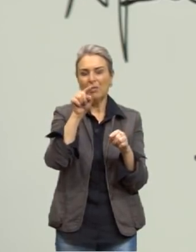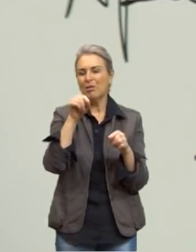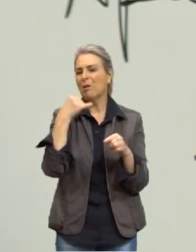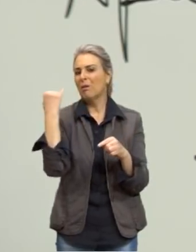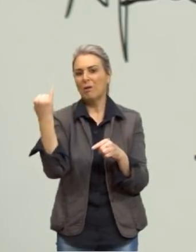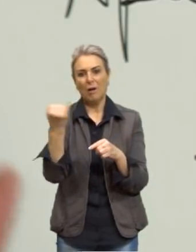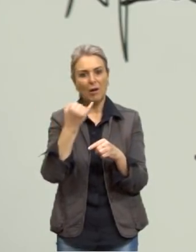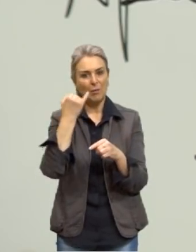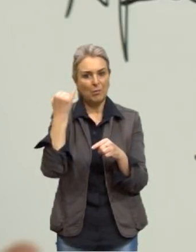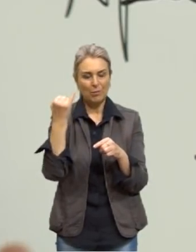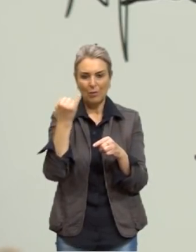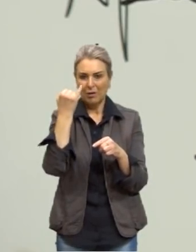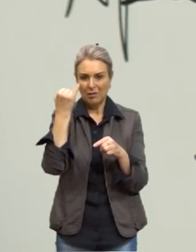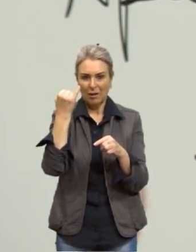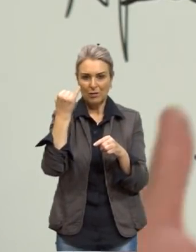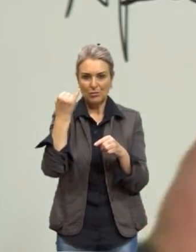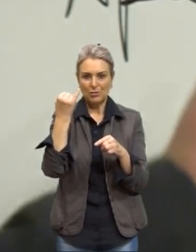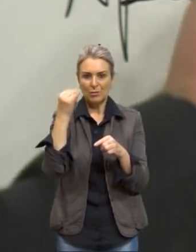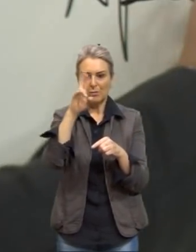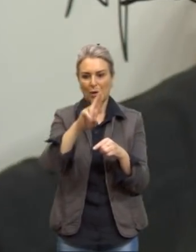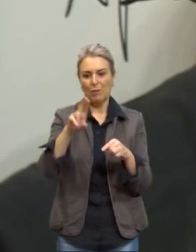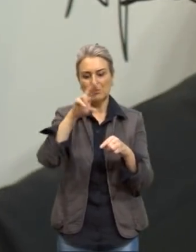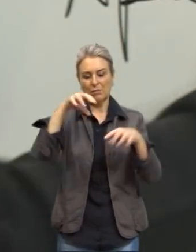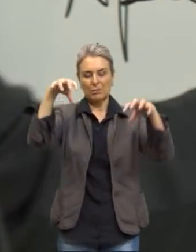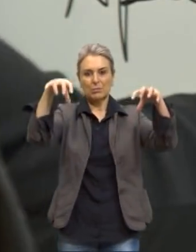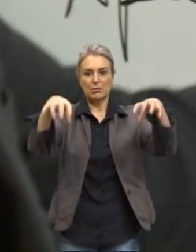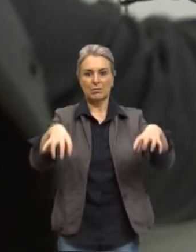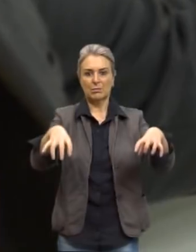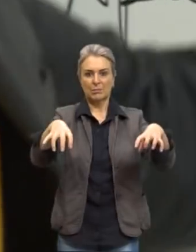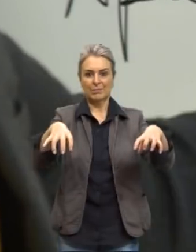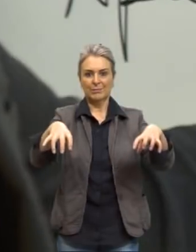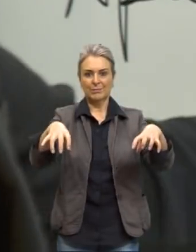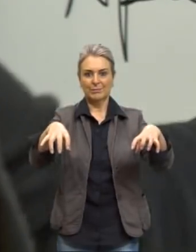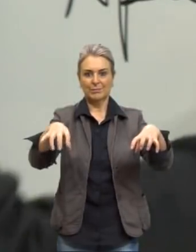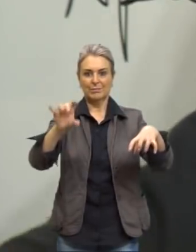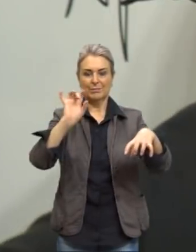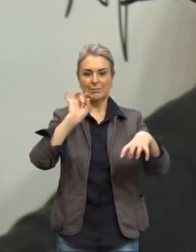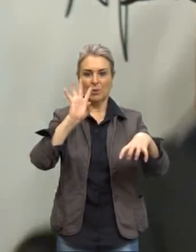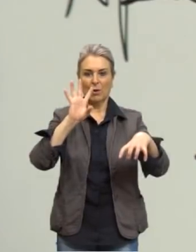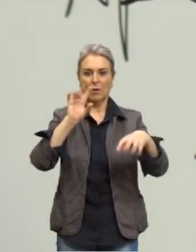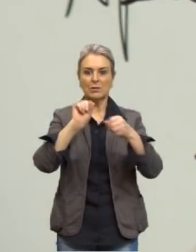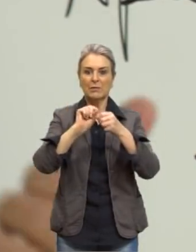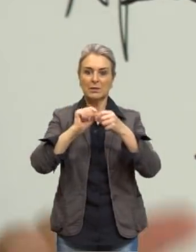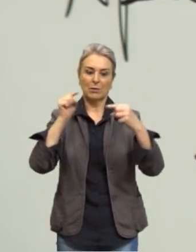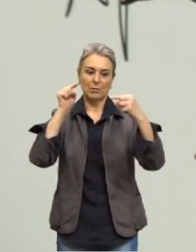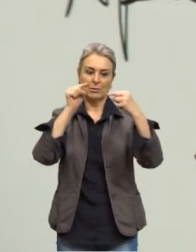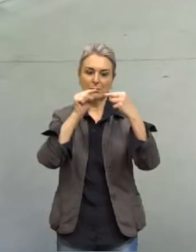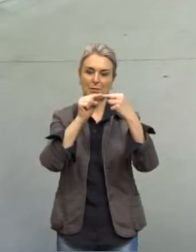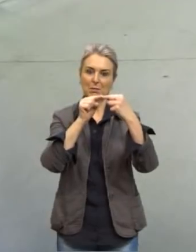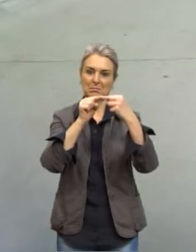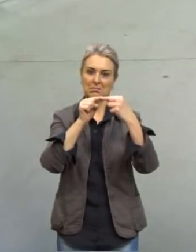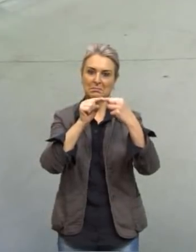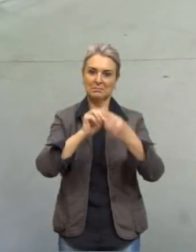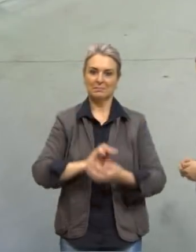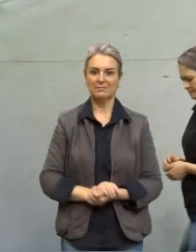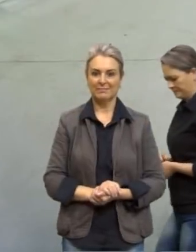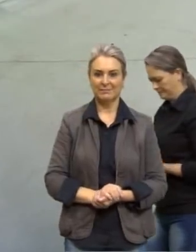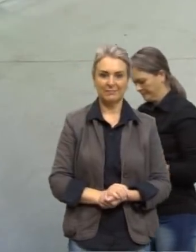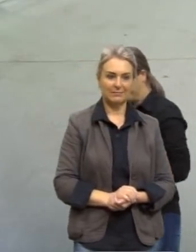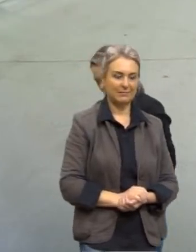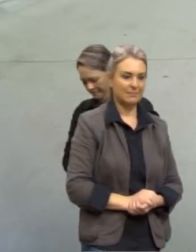de formar os momentos dipolares eu apenas os que estão fazendo ligação tranquilo